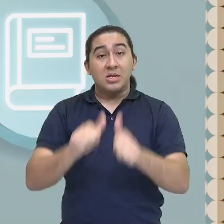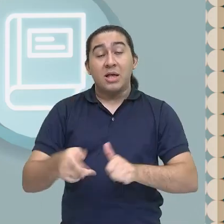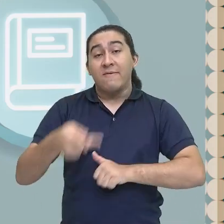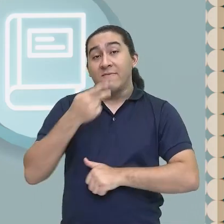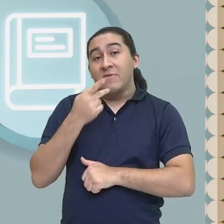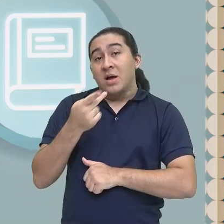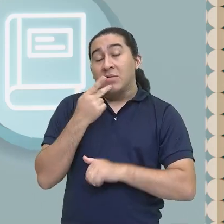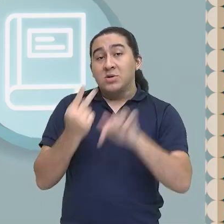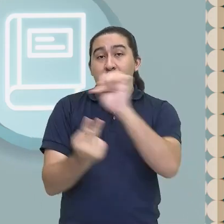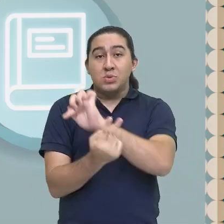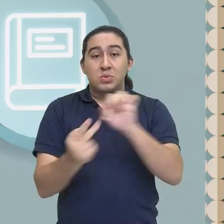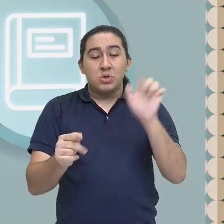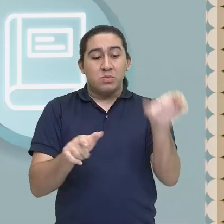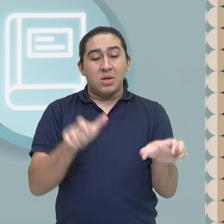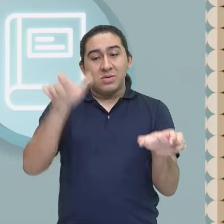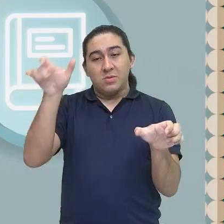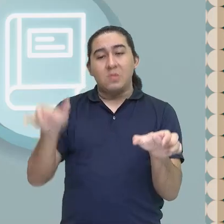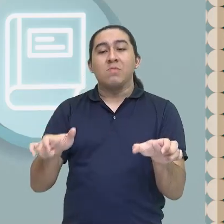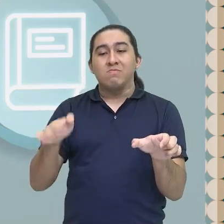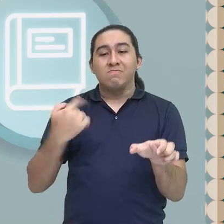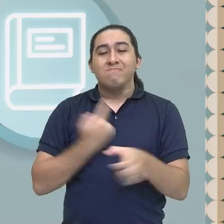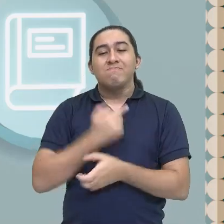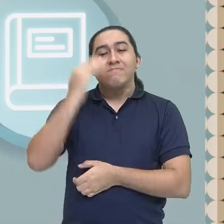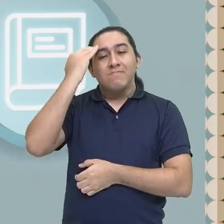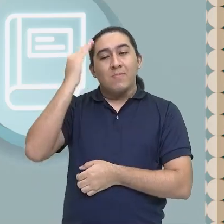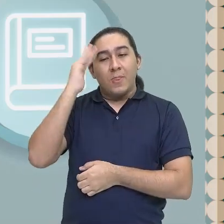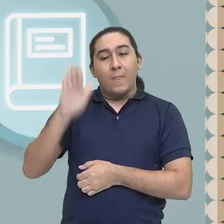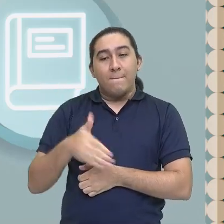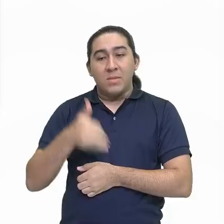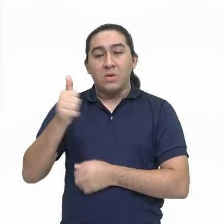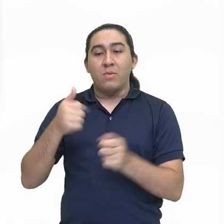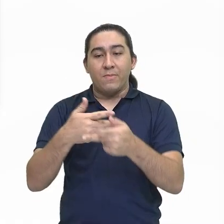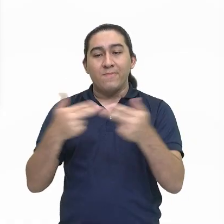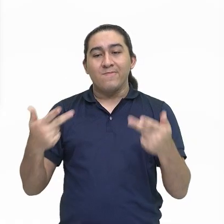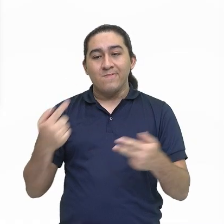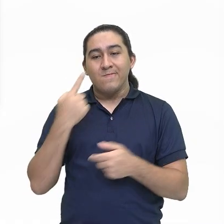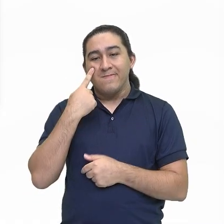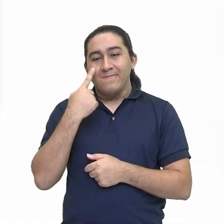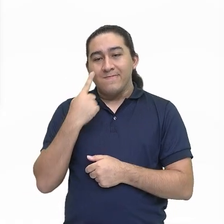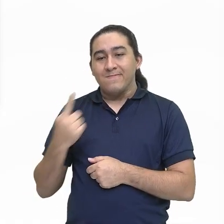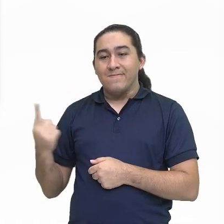fala de duas personagens aqui para a gente compreender melhor essa diversidade.